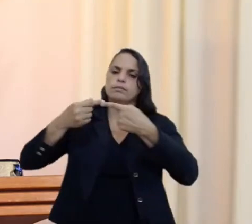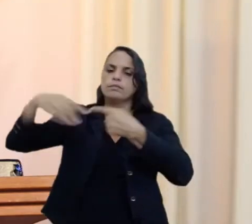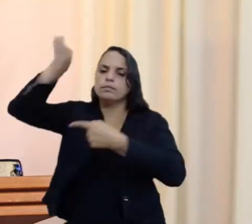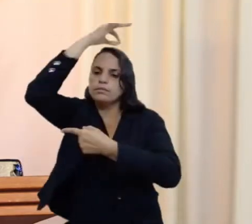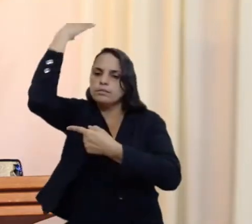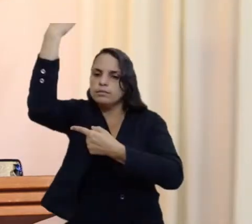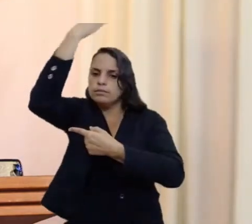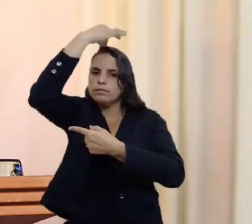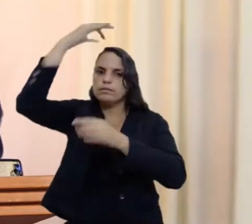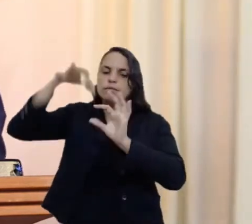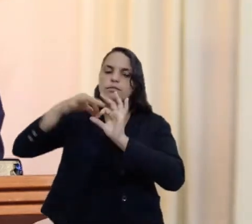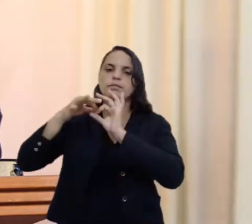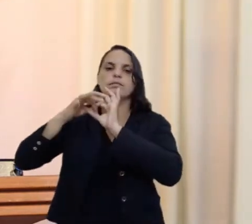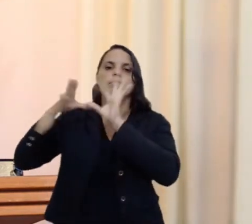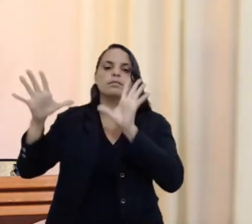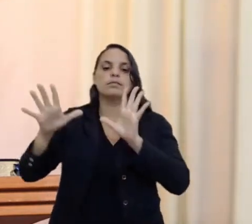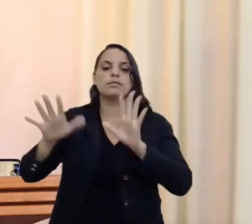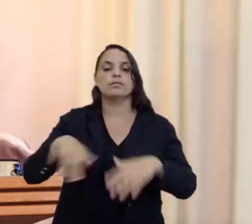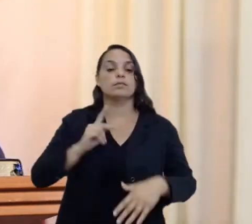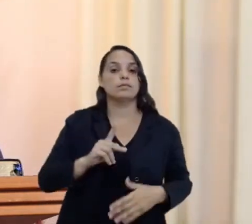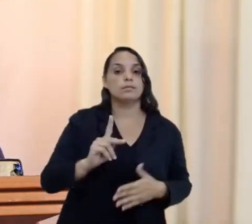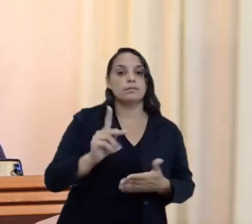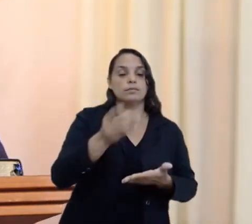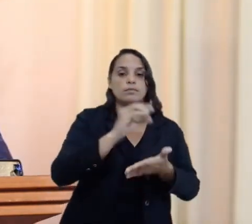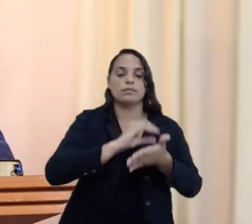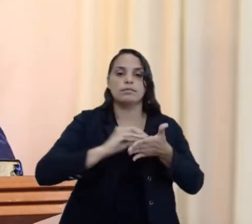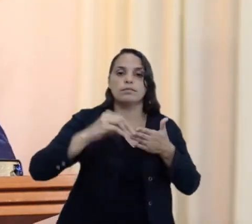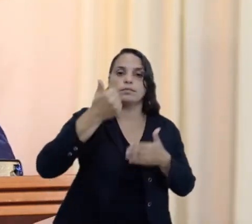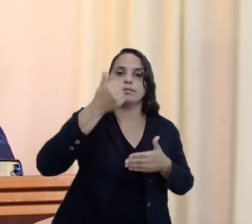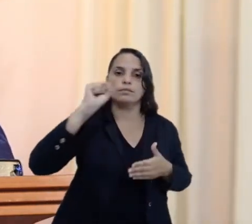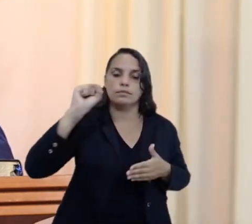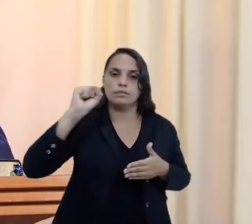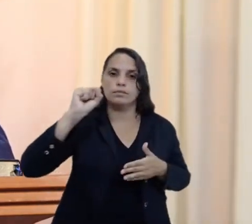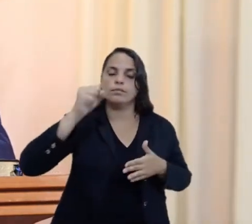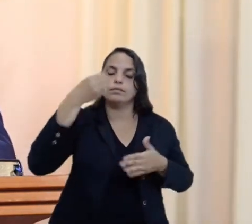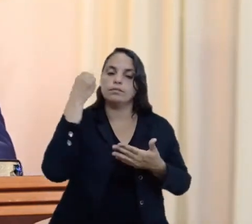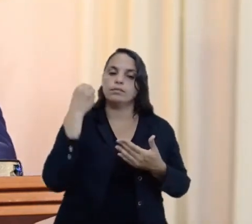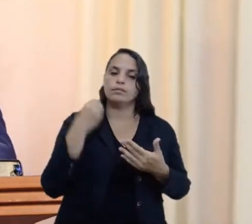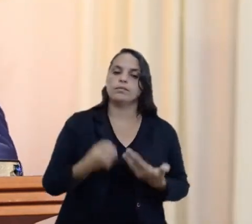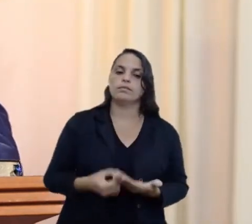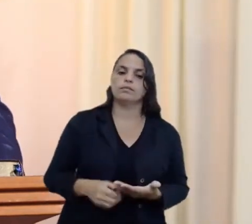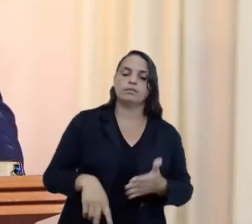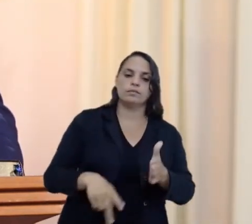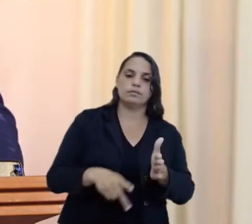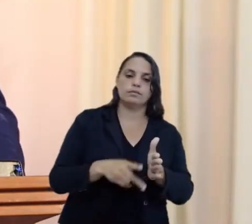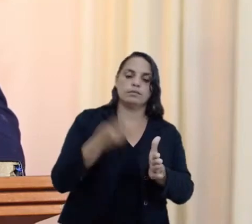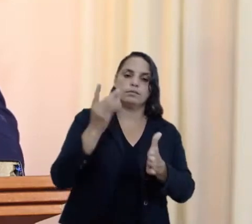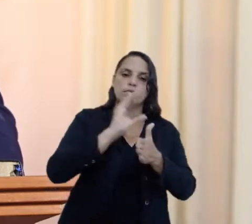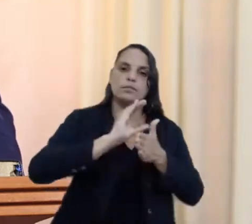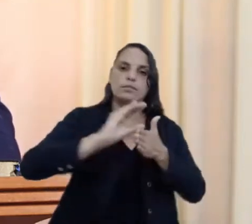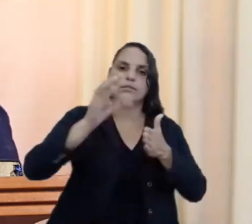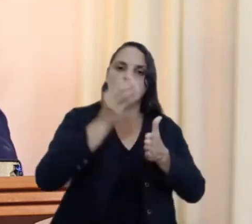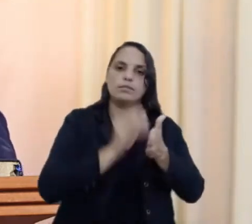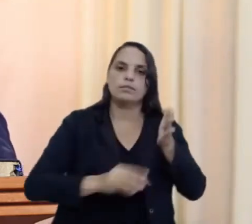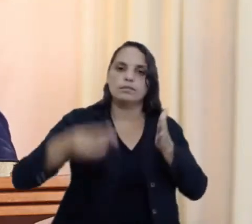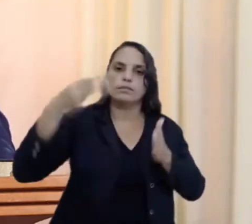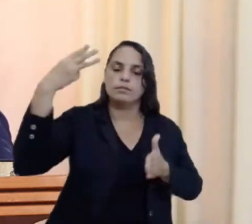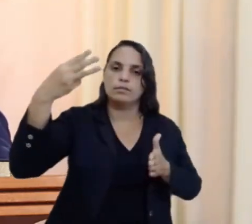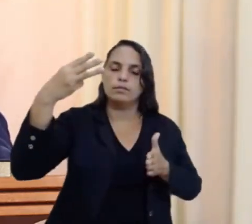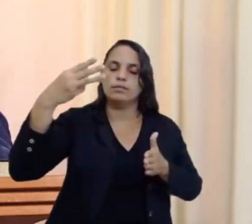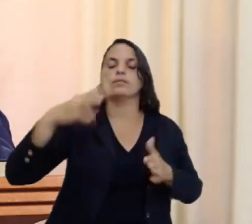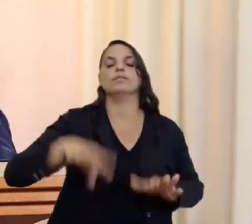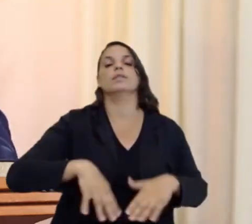o verso 18 de 2 Coríntios capítulo 3, ele diz assim: e